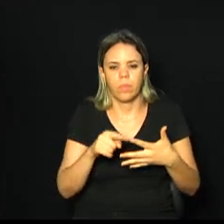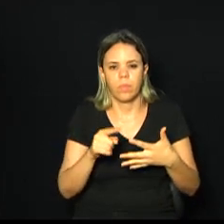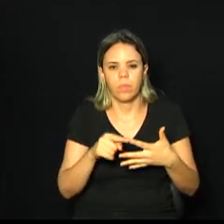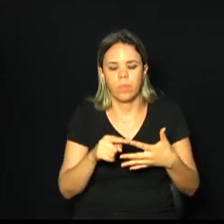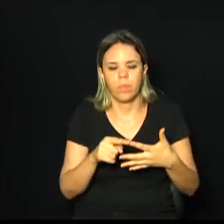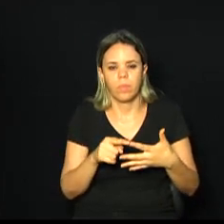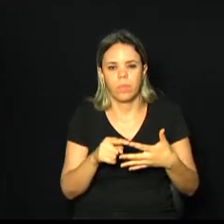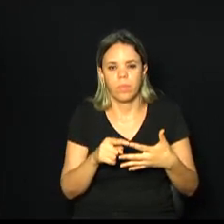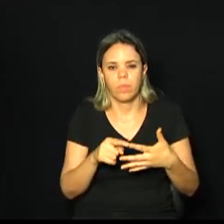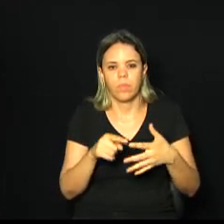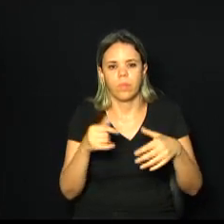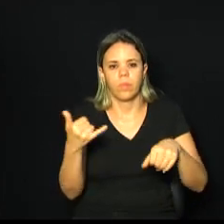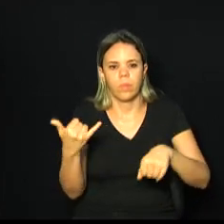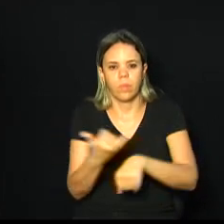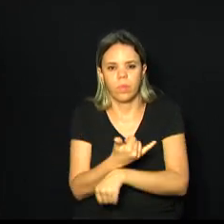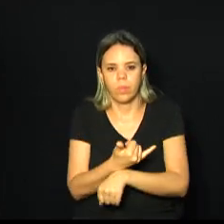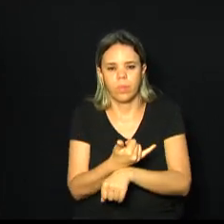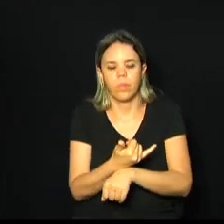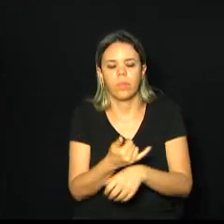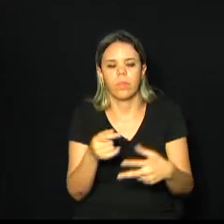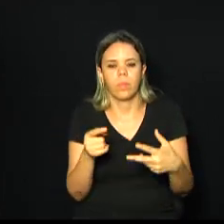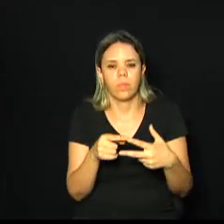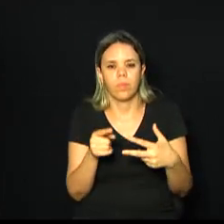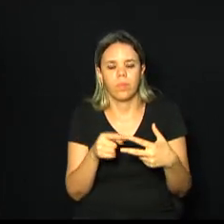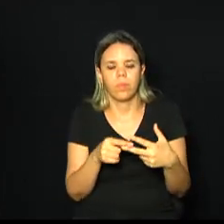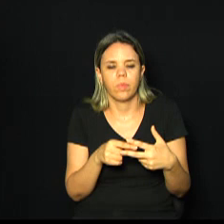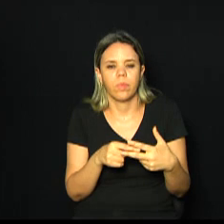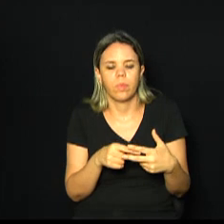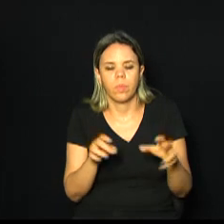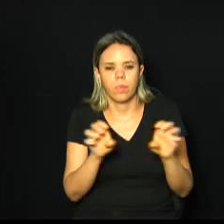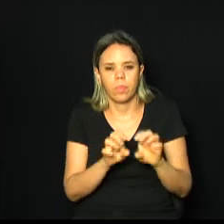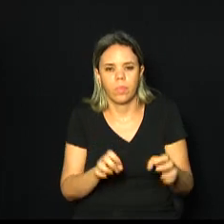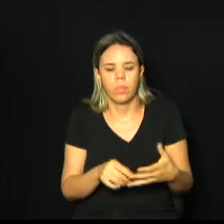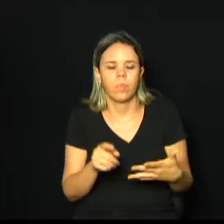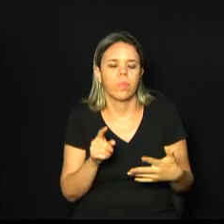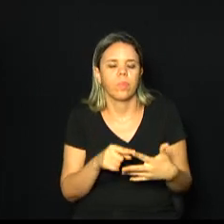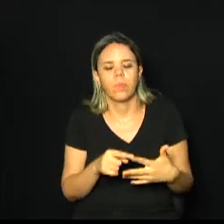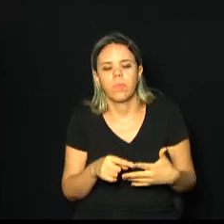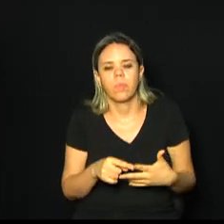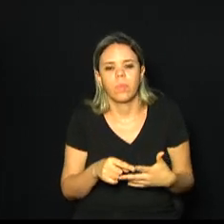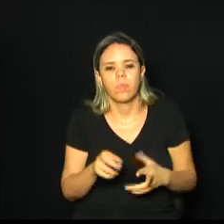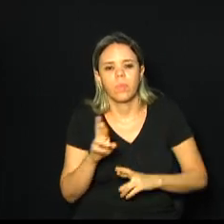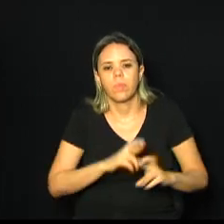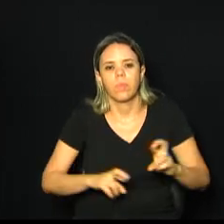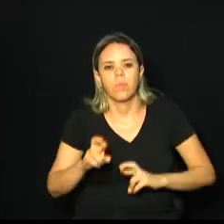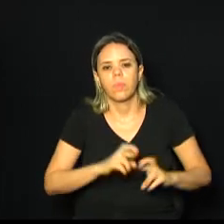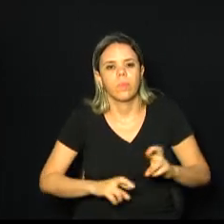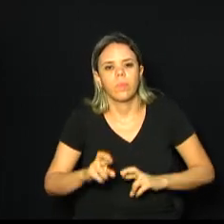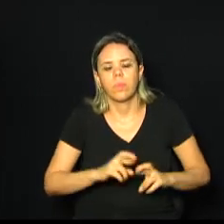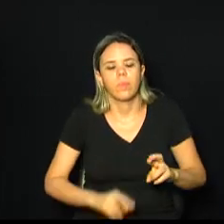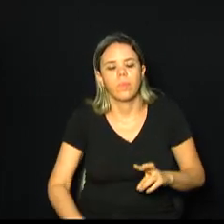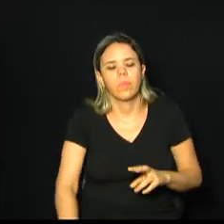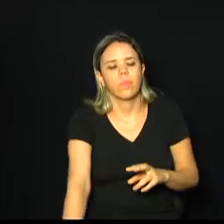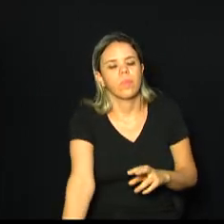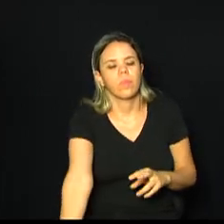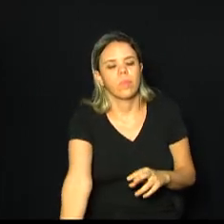envolve infraestrutura, né? Vai ter que ser revisto essa questão da